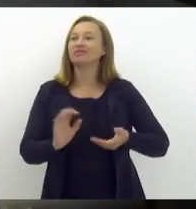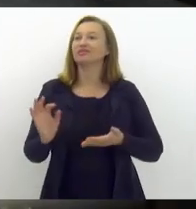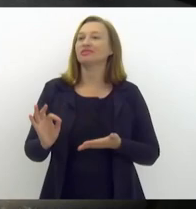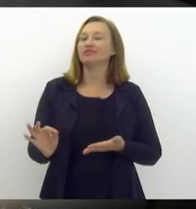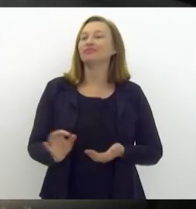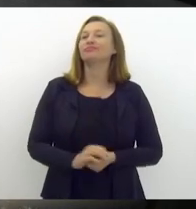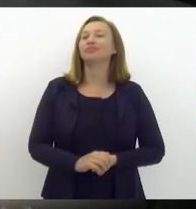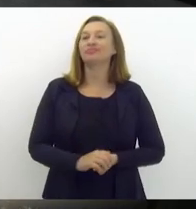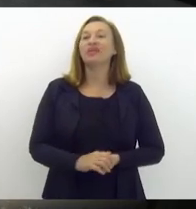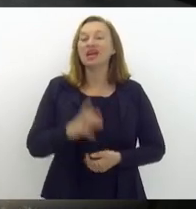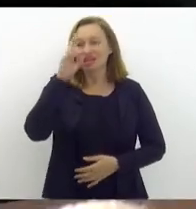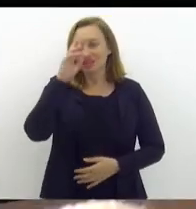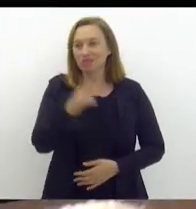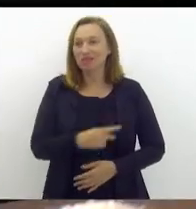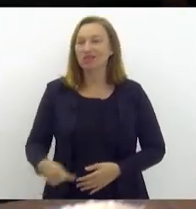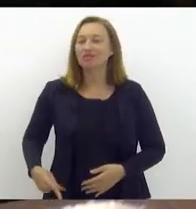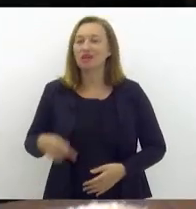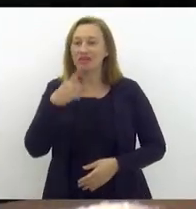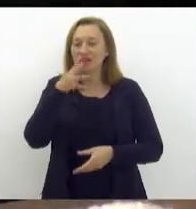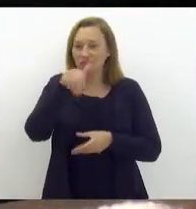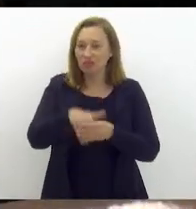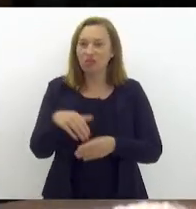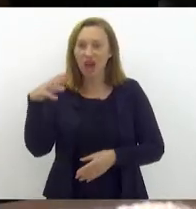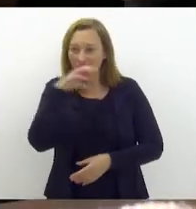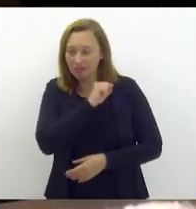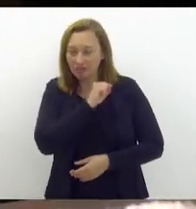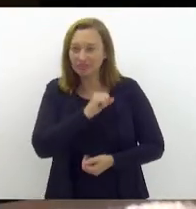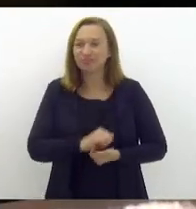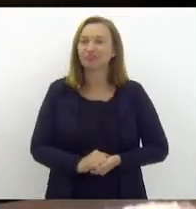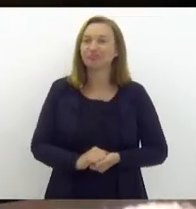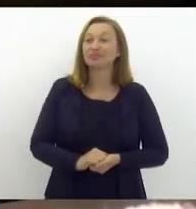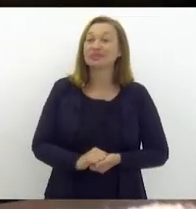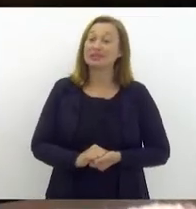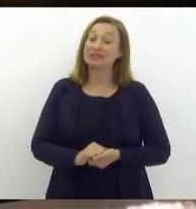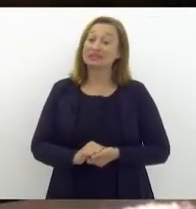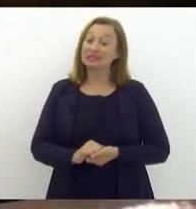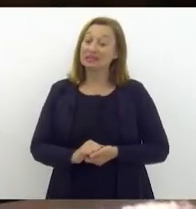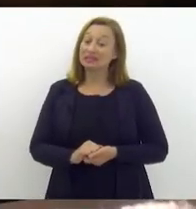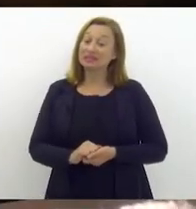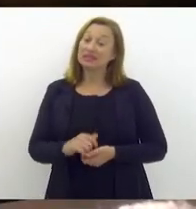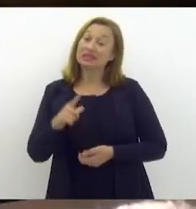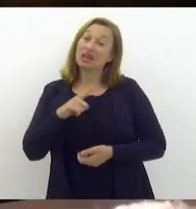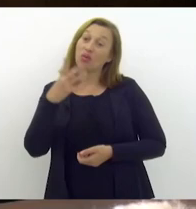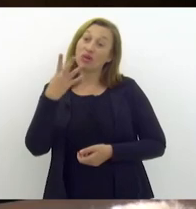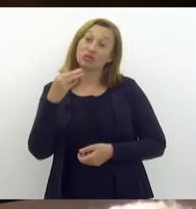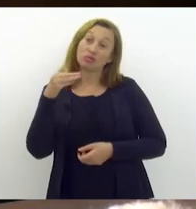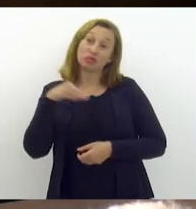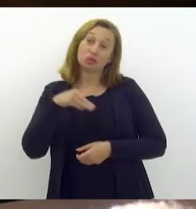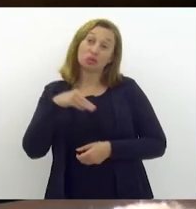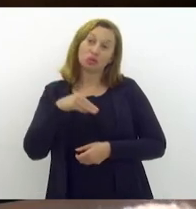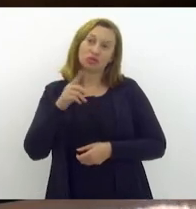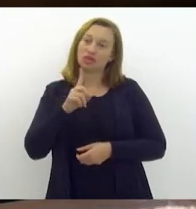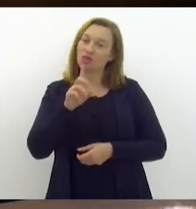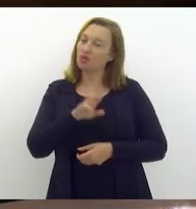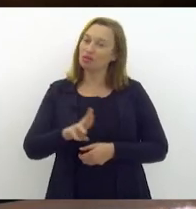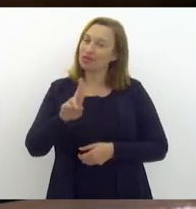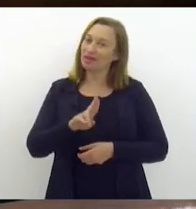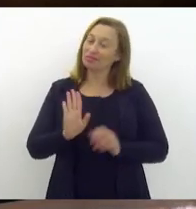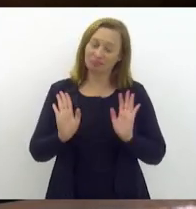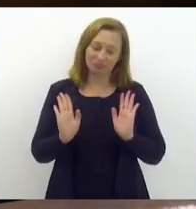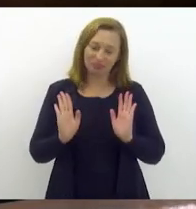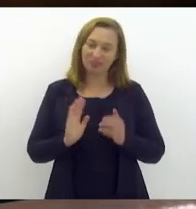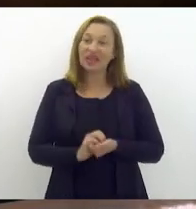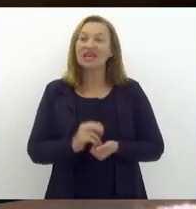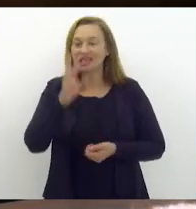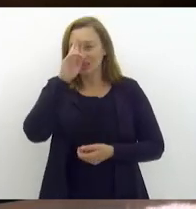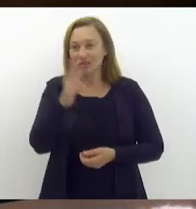Senhora presidente, para declarar voto rapidamente. Declaração de voto ainda tem 4 minutos. Não vou usar os 4 minutos.